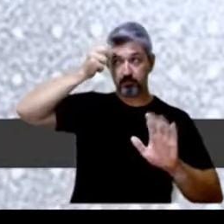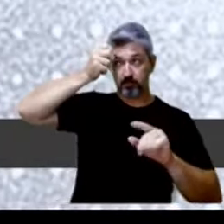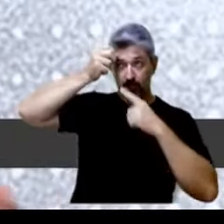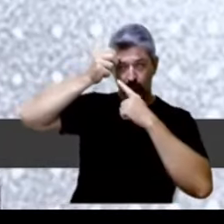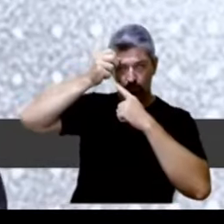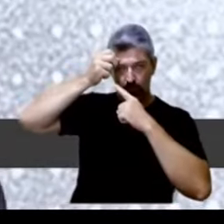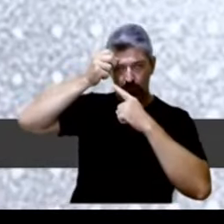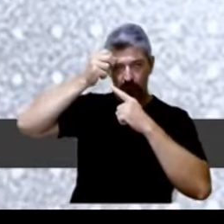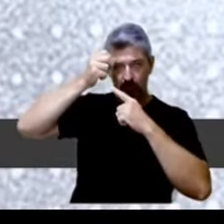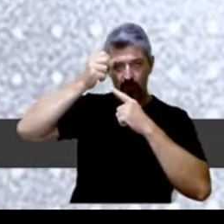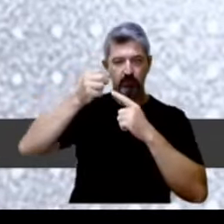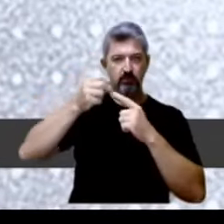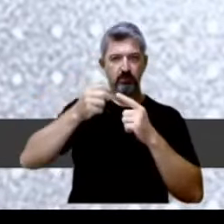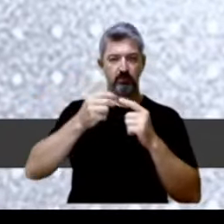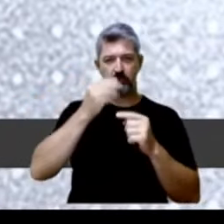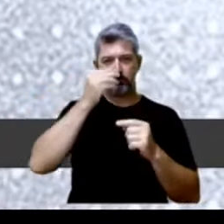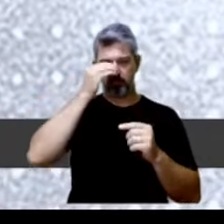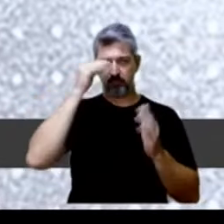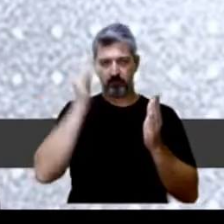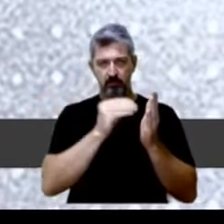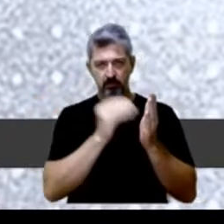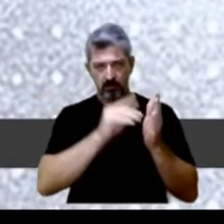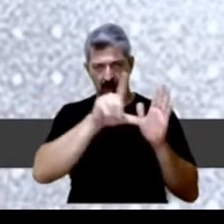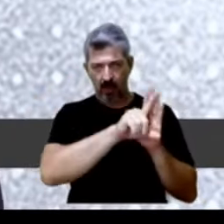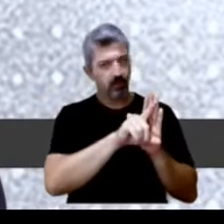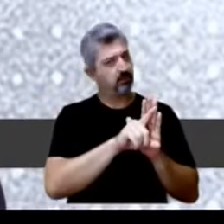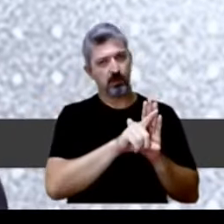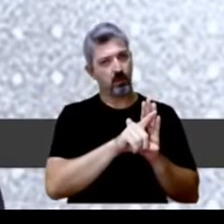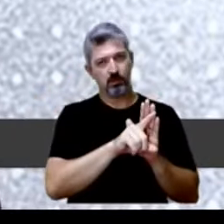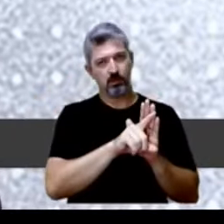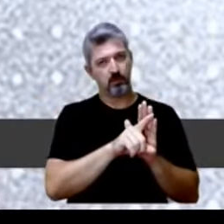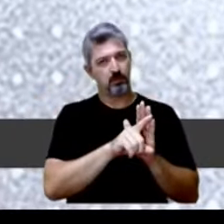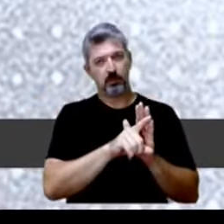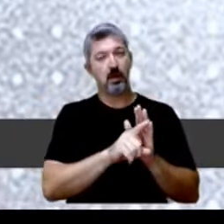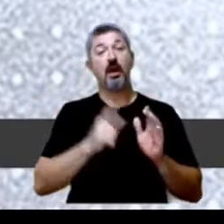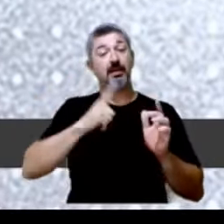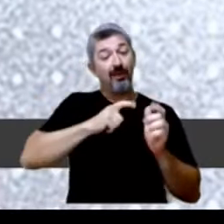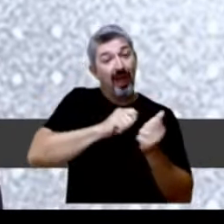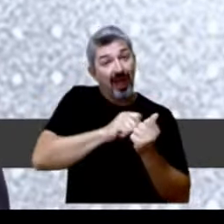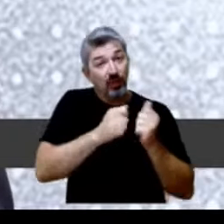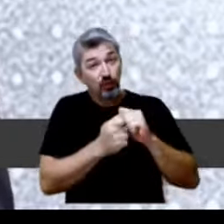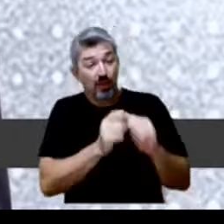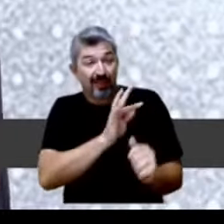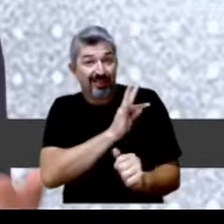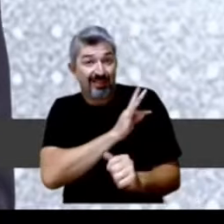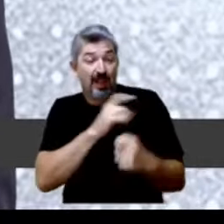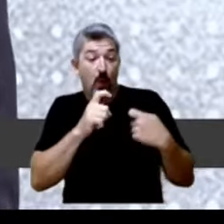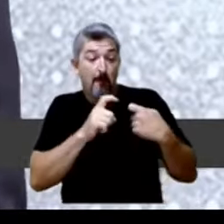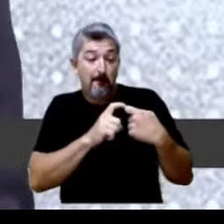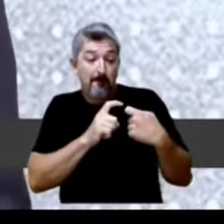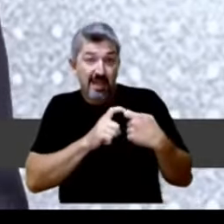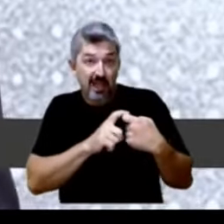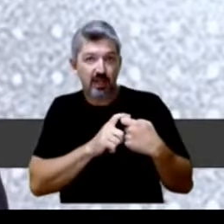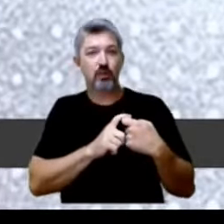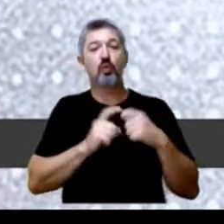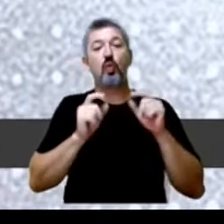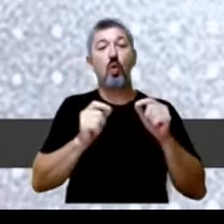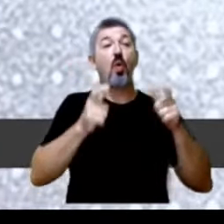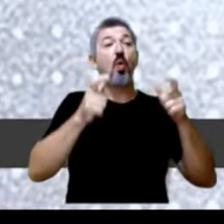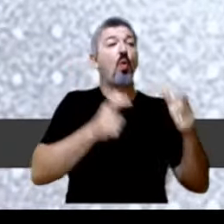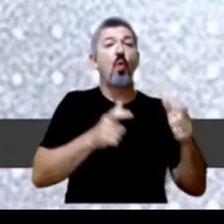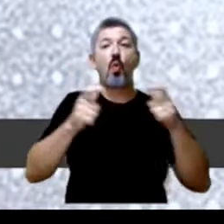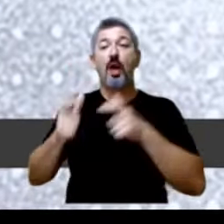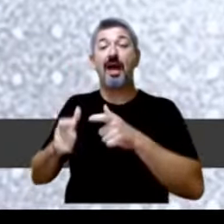descumprir a legislação. O que houve foi uma forma de ajuste por técnicos, por médicos, A pergunta era aonde ruim. poderia ser feito o atendimento